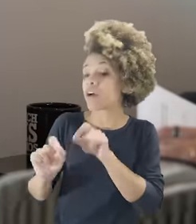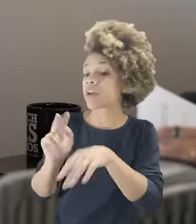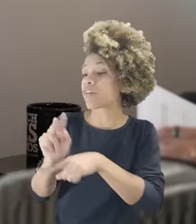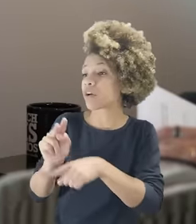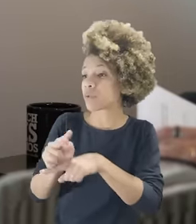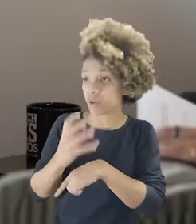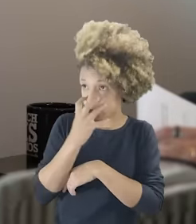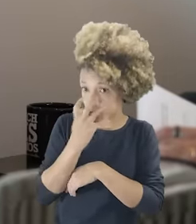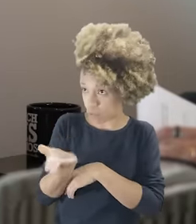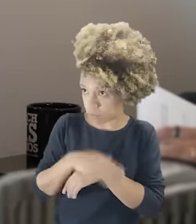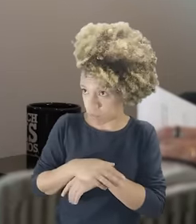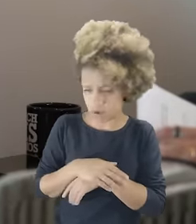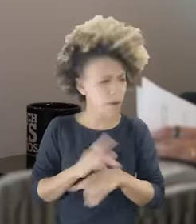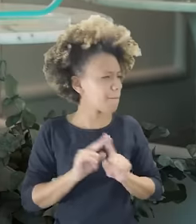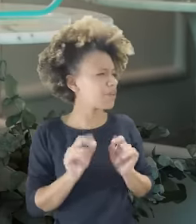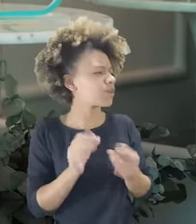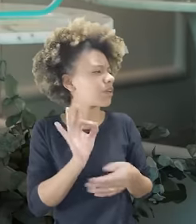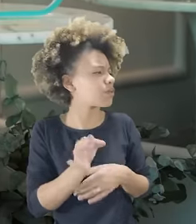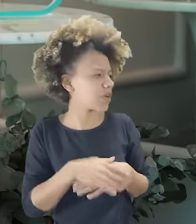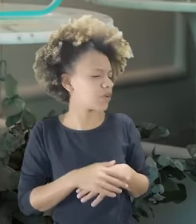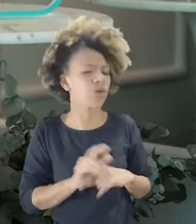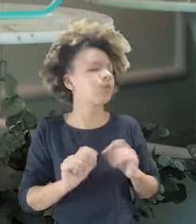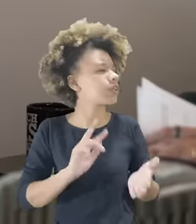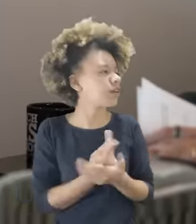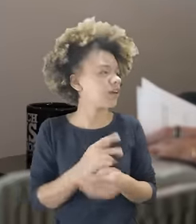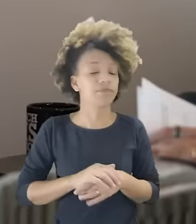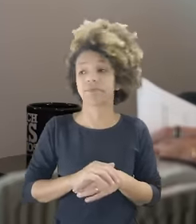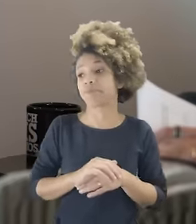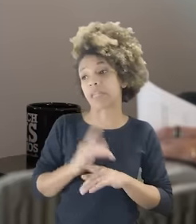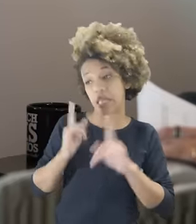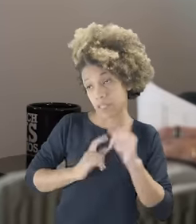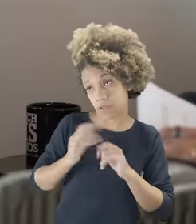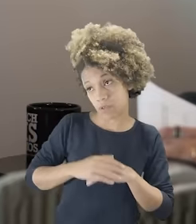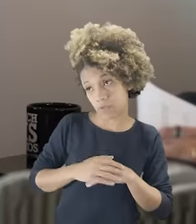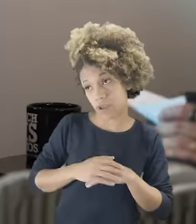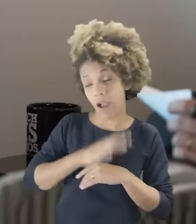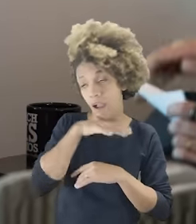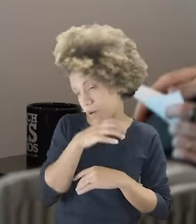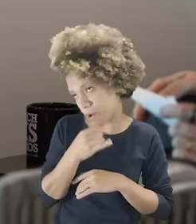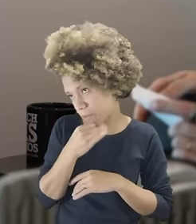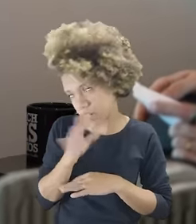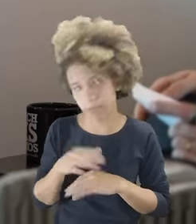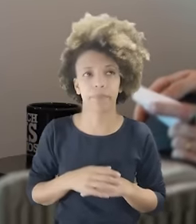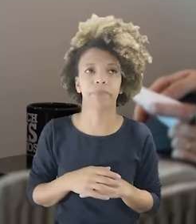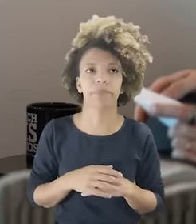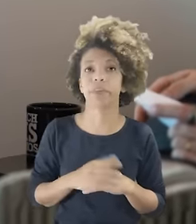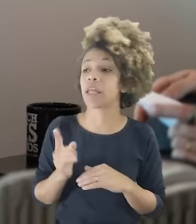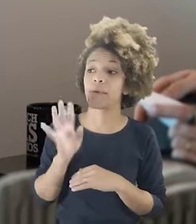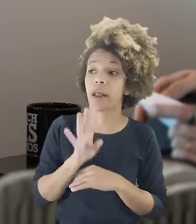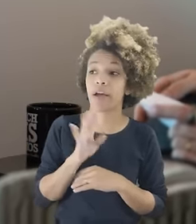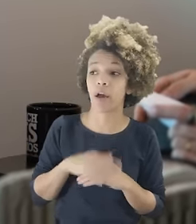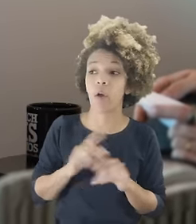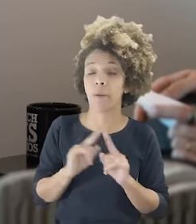o Vick vaporubim no peito do Cavalinho quando ele ficar de pé mas o que que é o certo e o que que é o errado expressões animal friendly por exemplo não é bacana